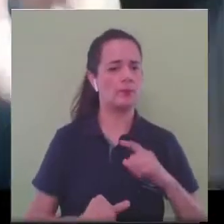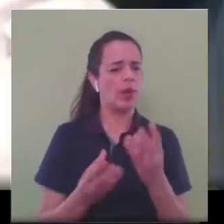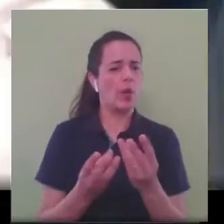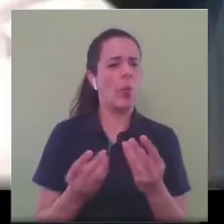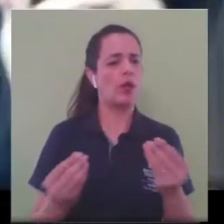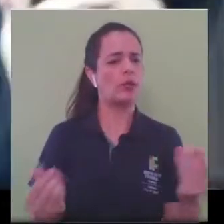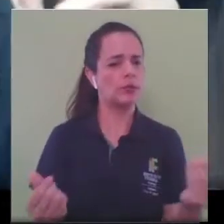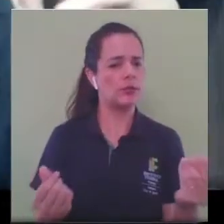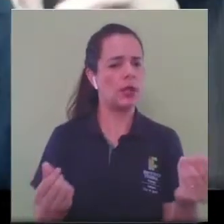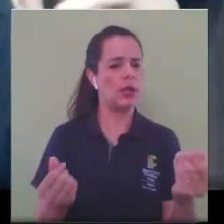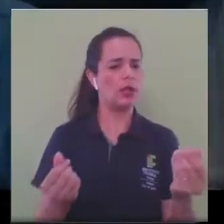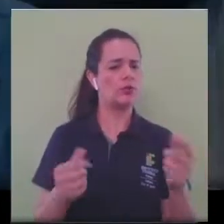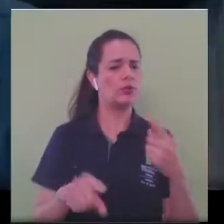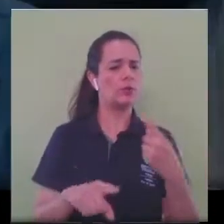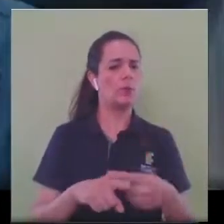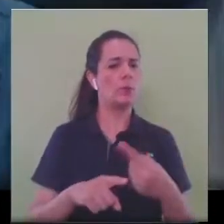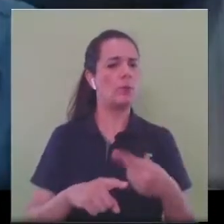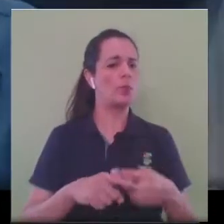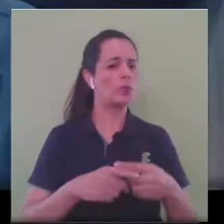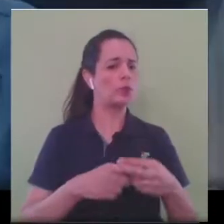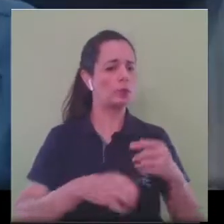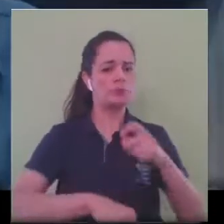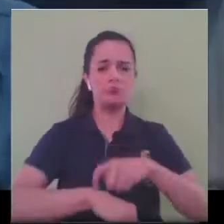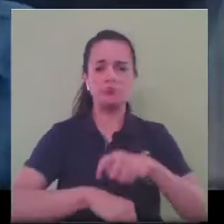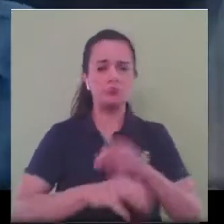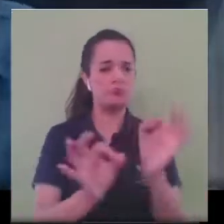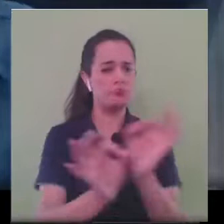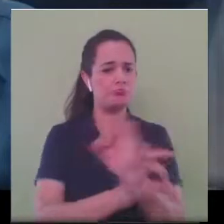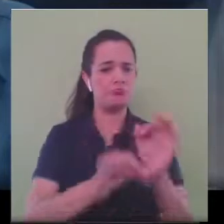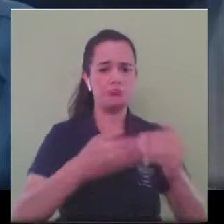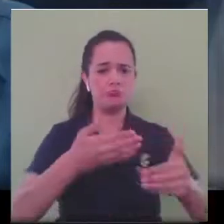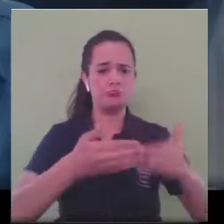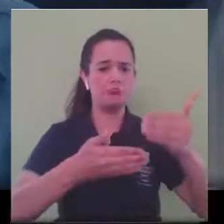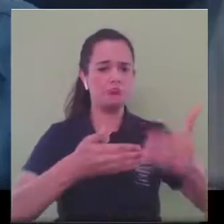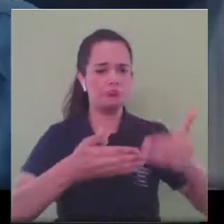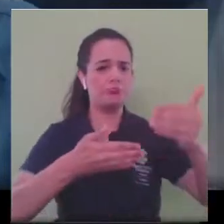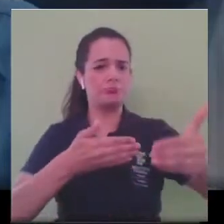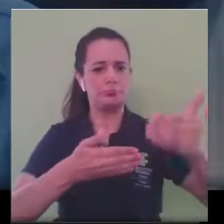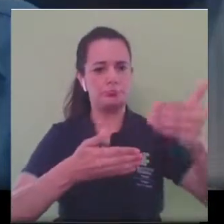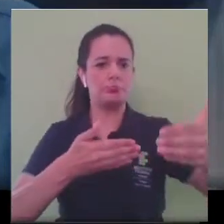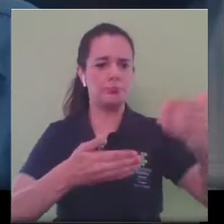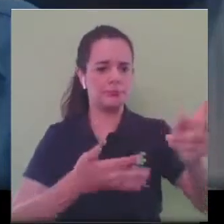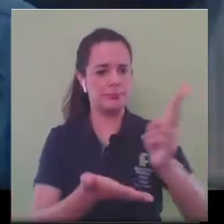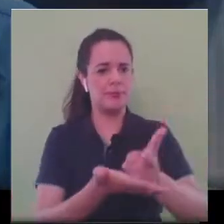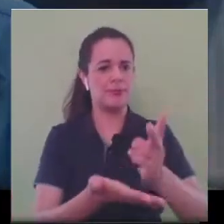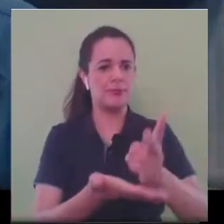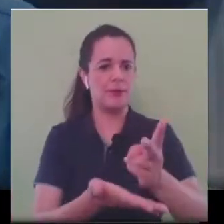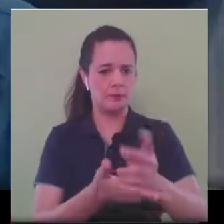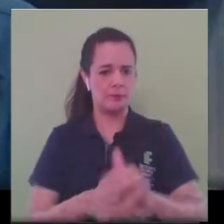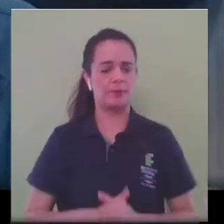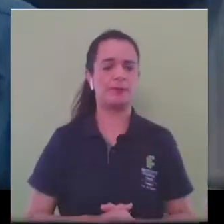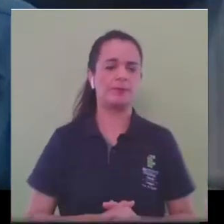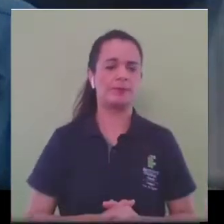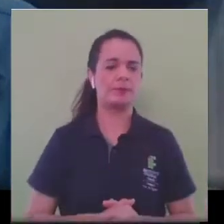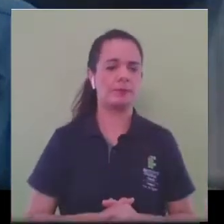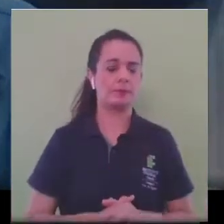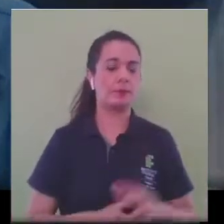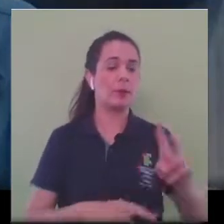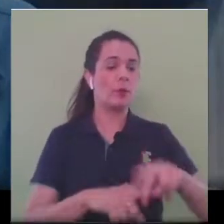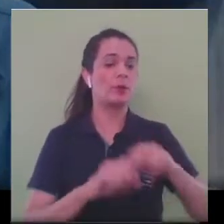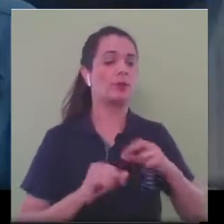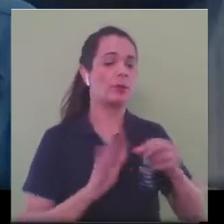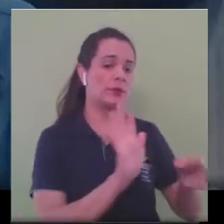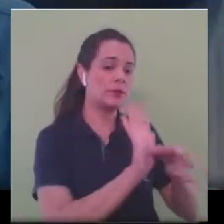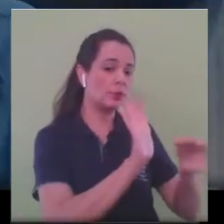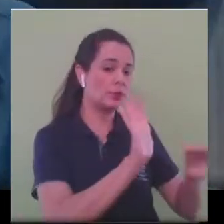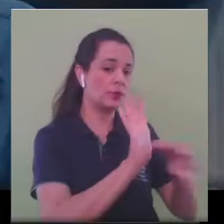e ultrapassado o tempo, né? E nessa concepção é que surgem os críticos literários que tentaram definir o que